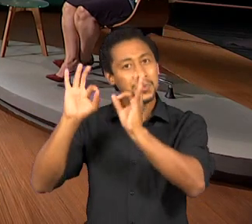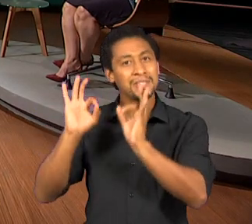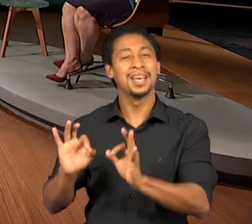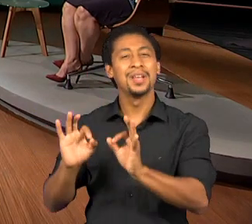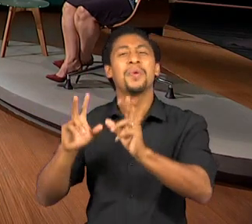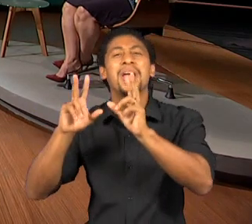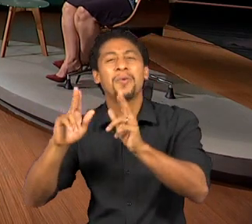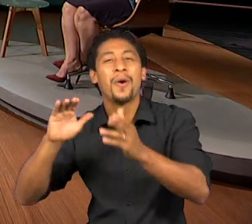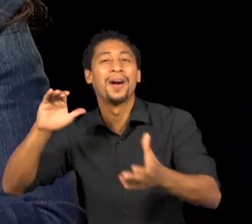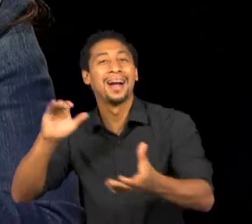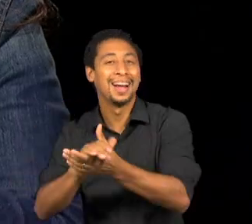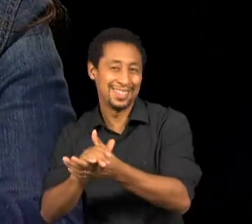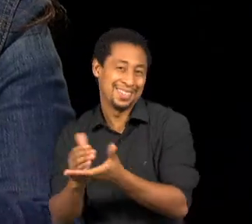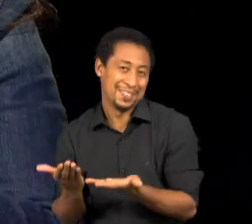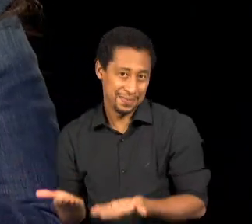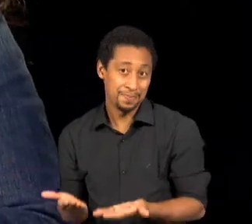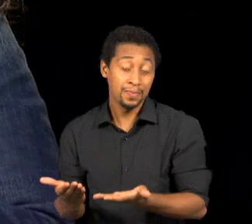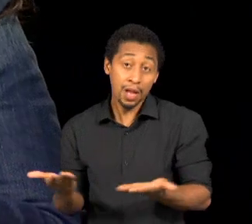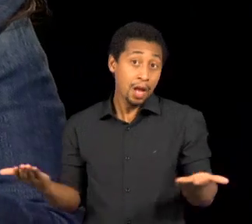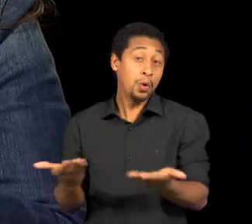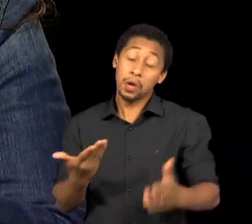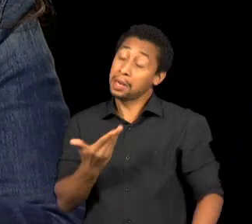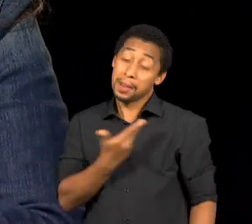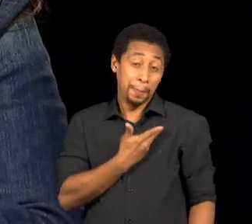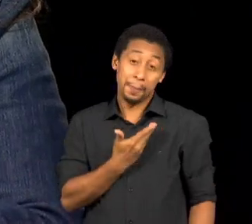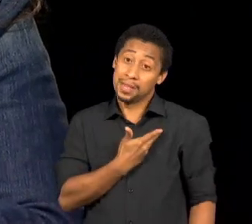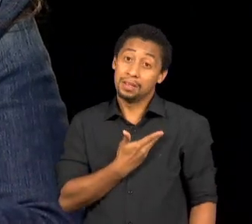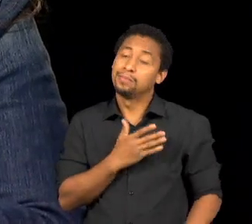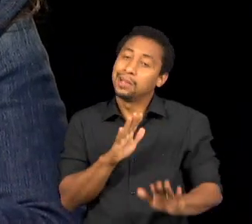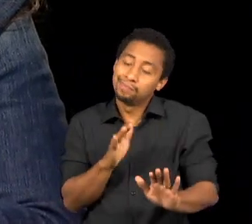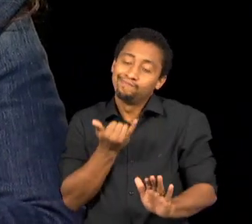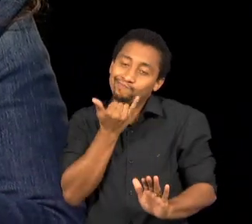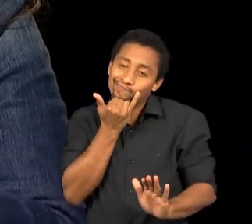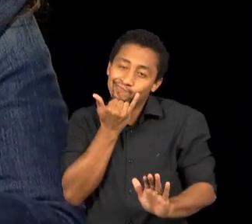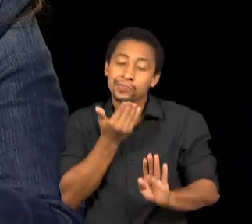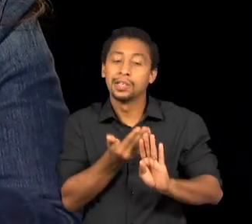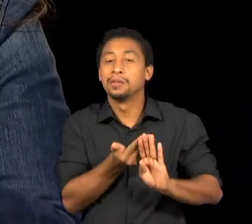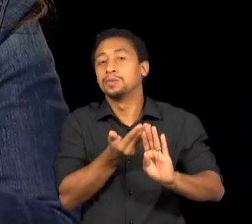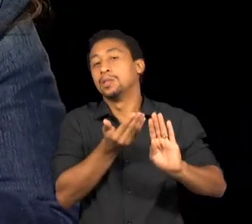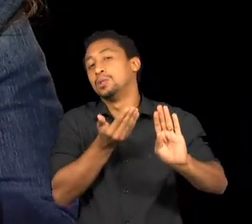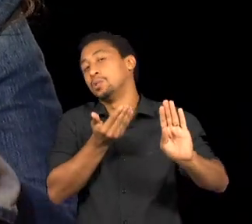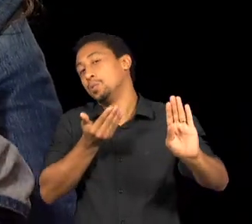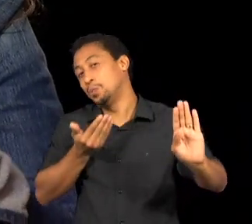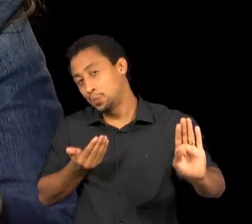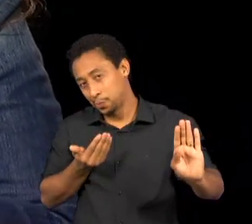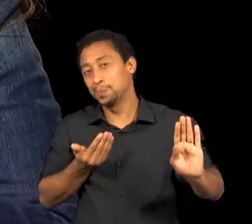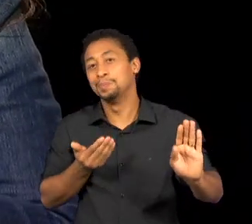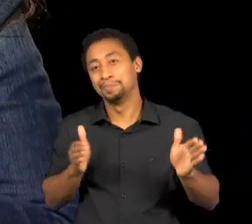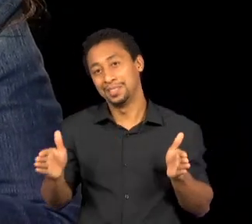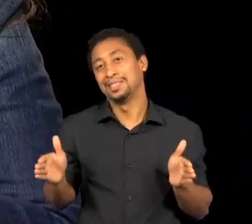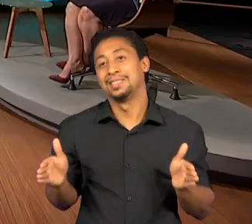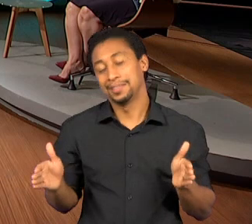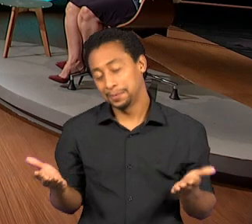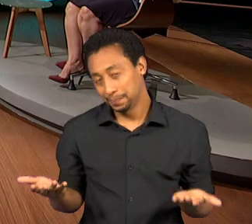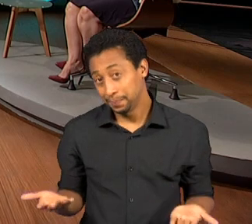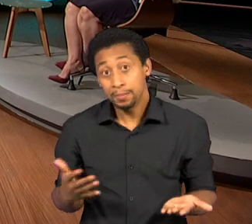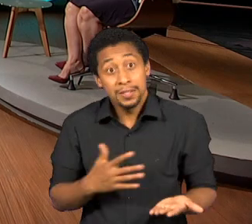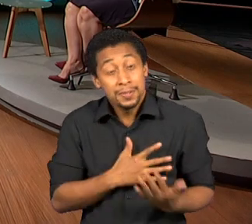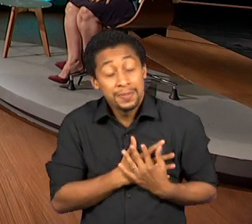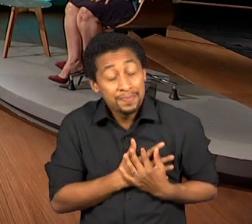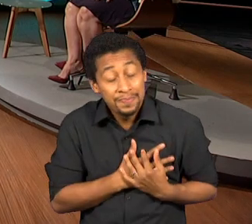gente foi muito amigo também. Agora também estamos distantes. Mas meu coração, assim, ele está muito